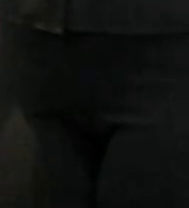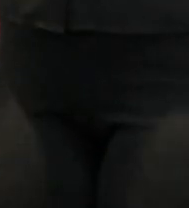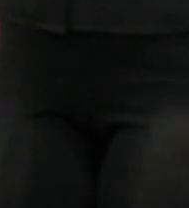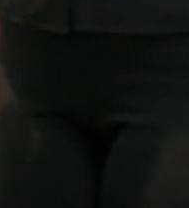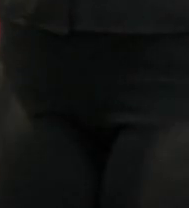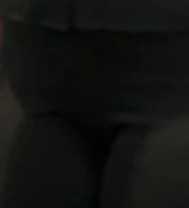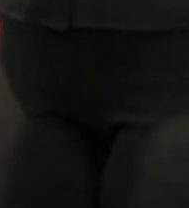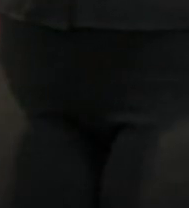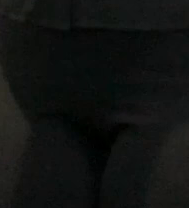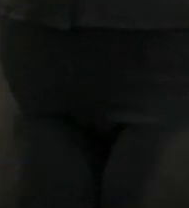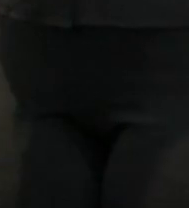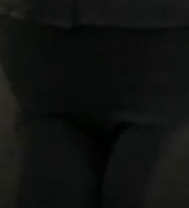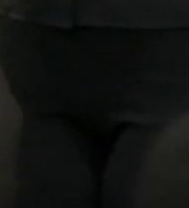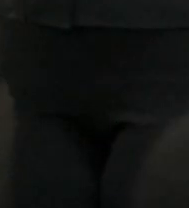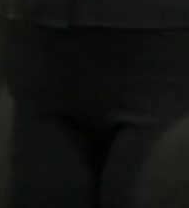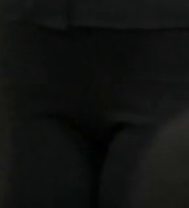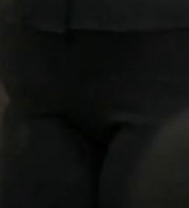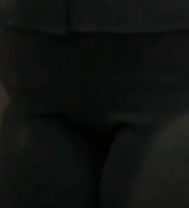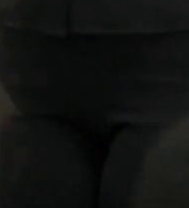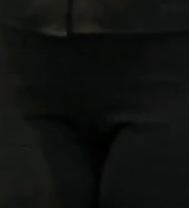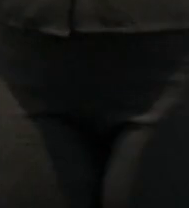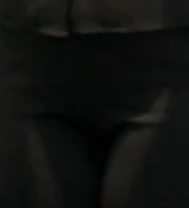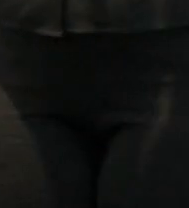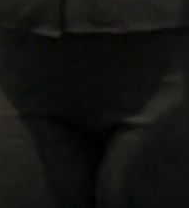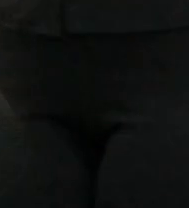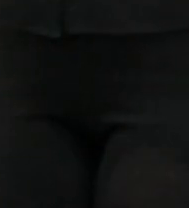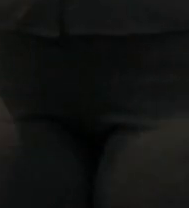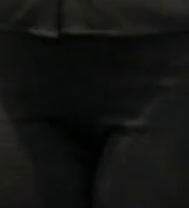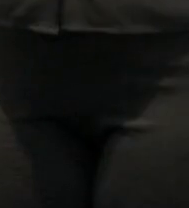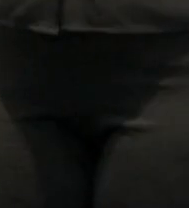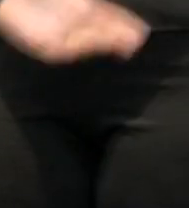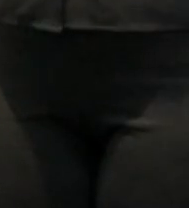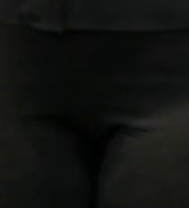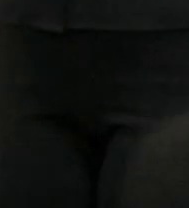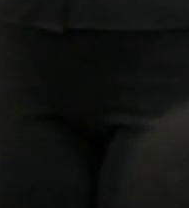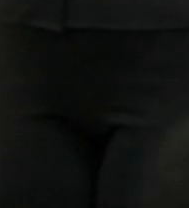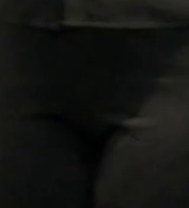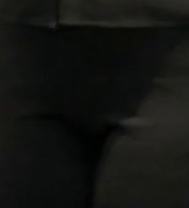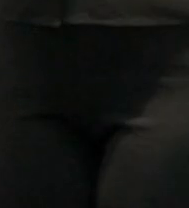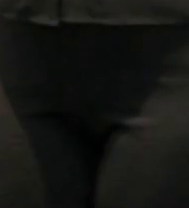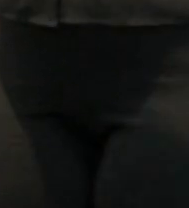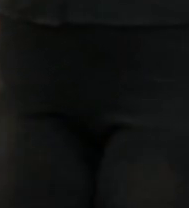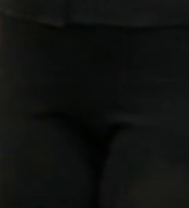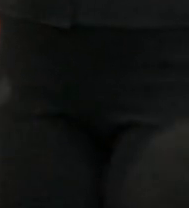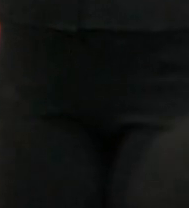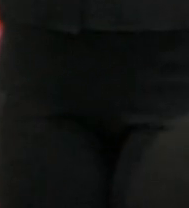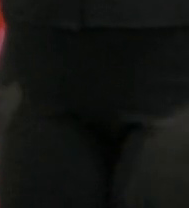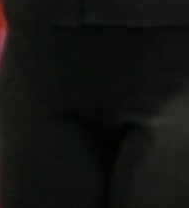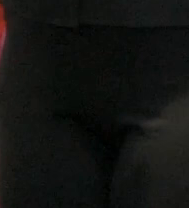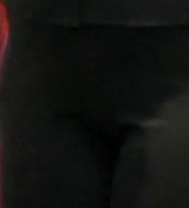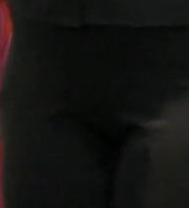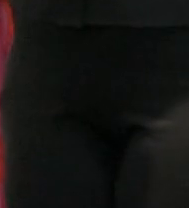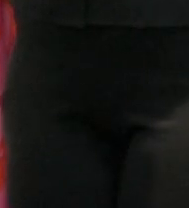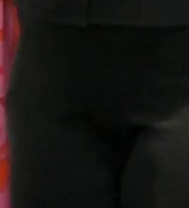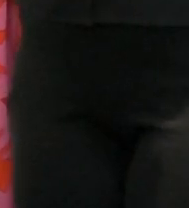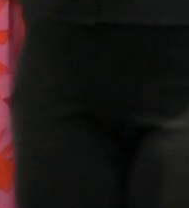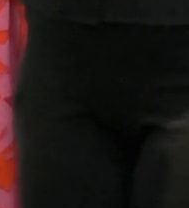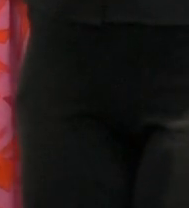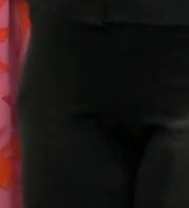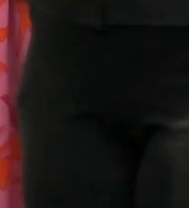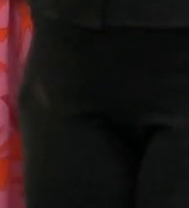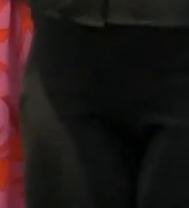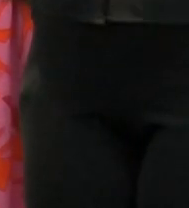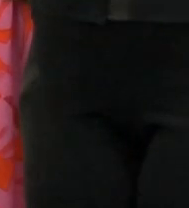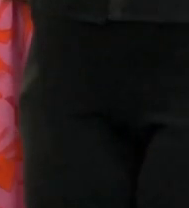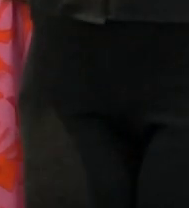pessoa falando que eu como advogada não poderia me emocionar você tá lá na frente tem que falar sério e no momento que eu